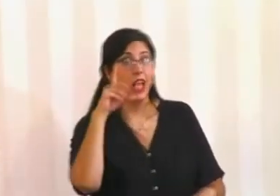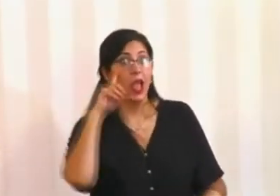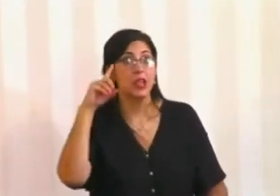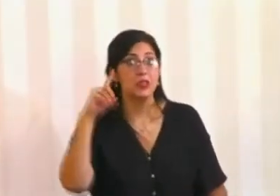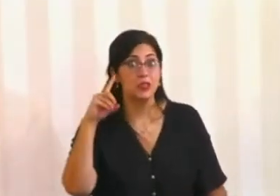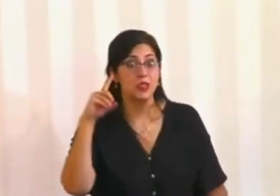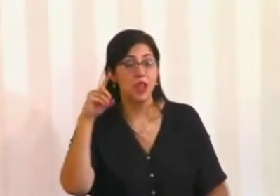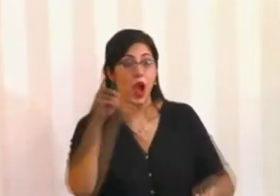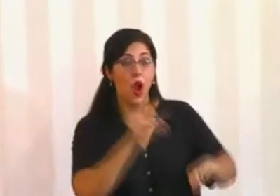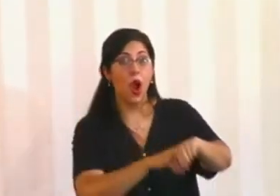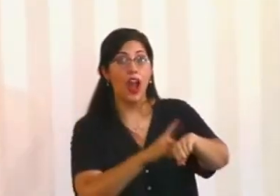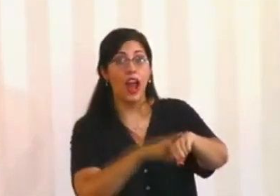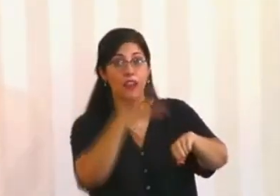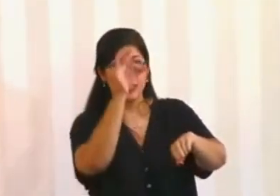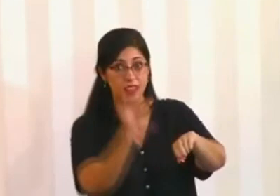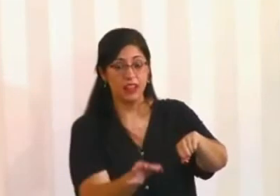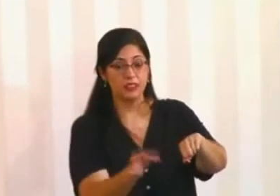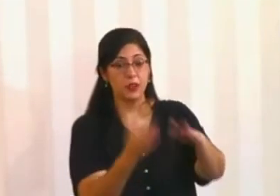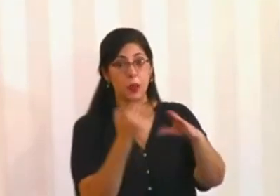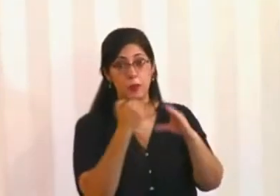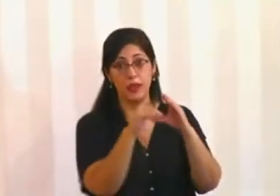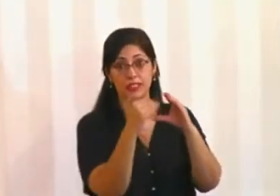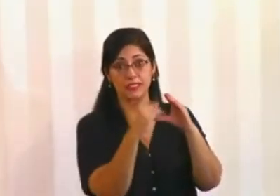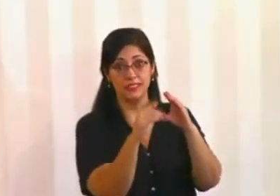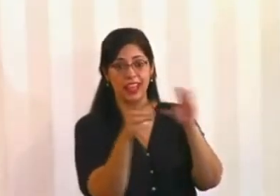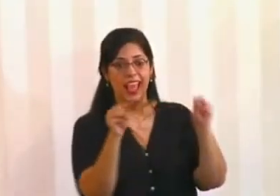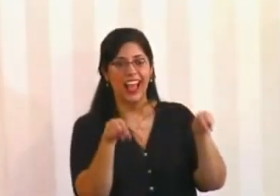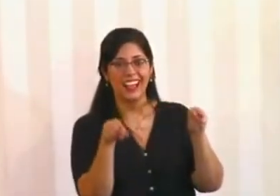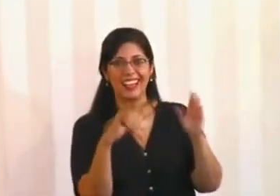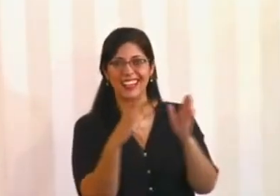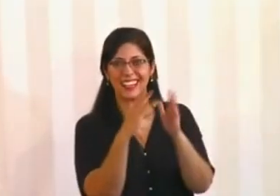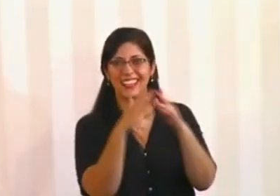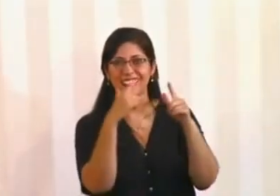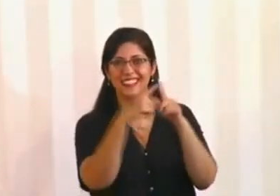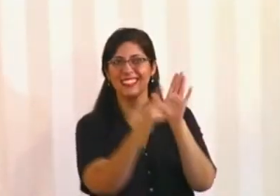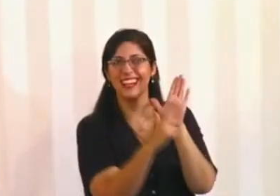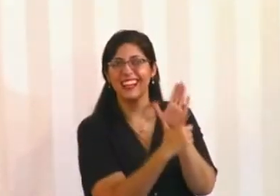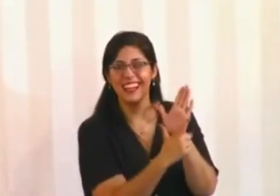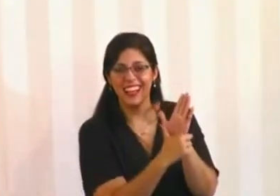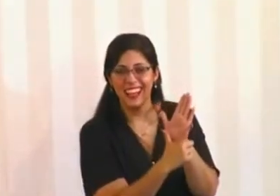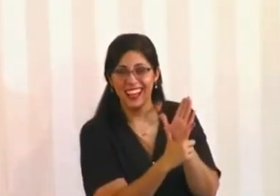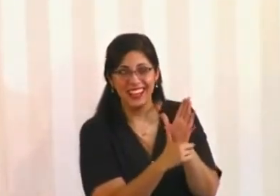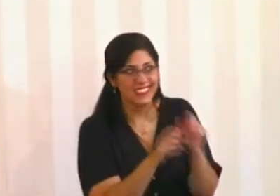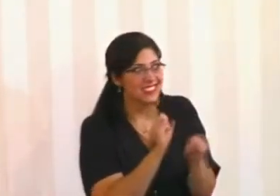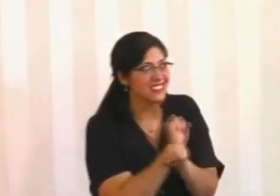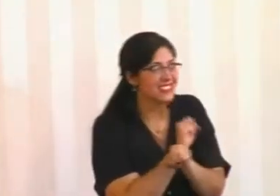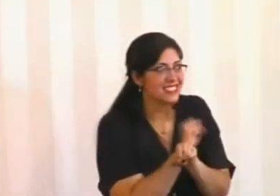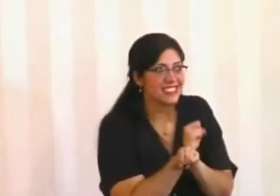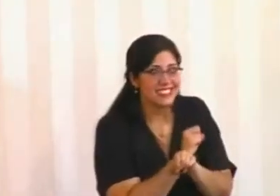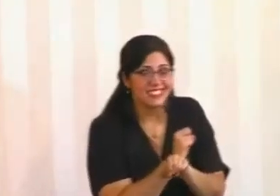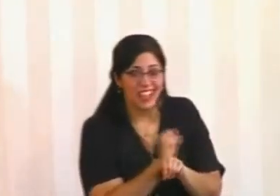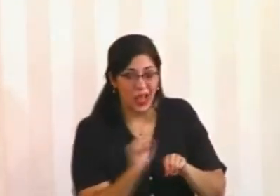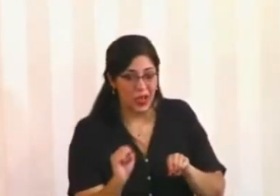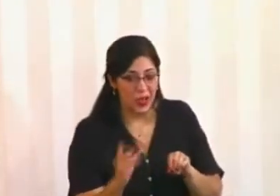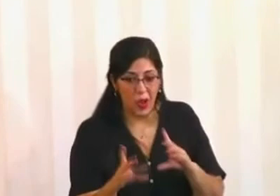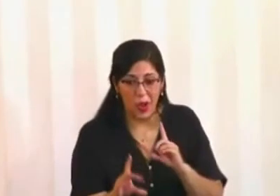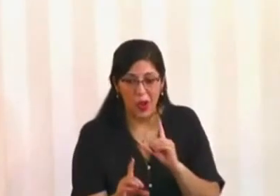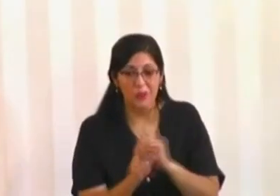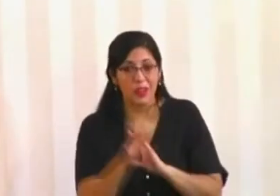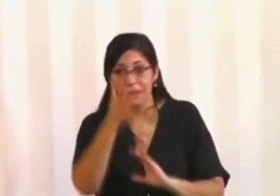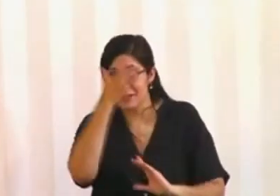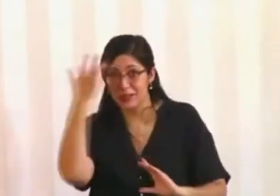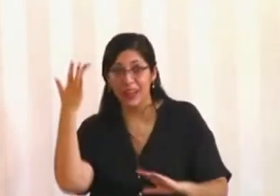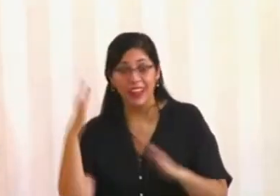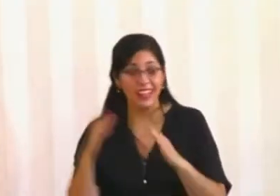E talvez no coração do reverendo Henrique, com a irmã Gisele e os filhos, falou assim: será que vai ter alguém lá no aeroporto? Será que vão